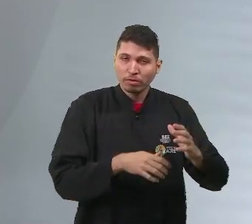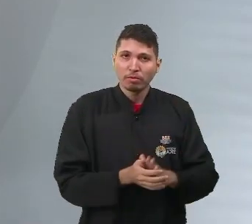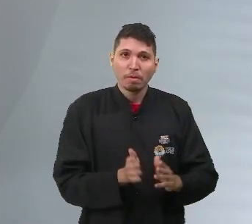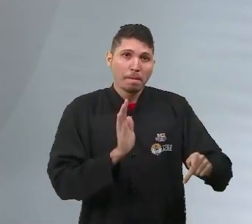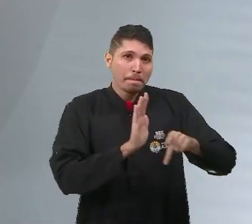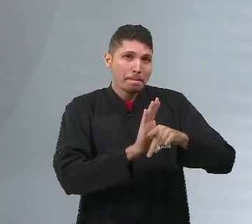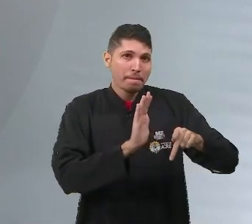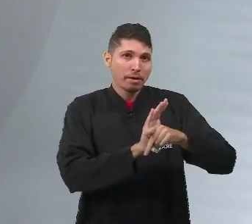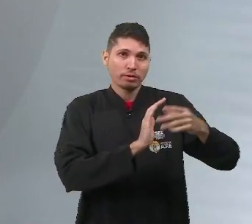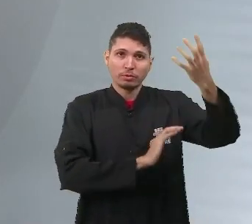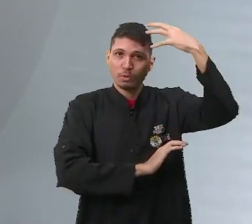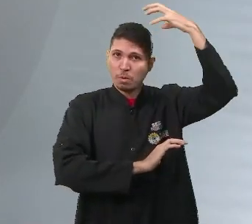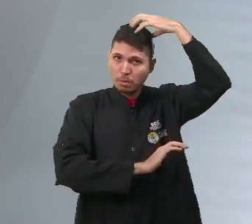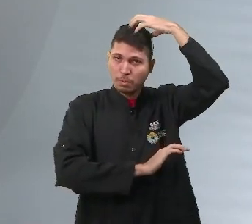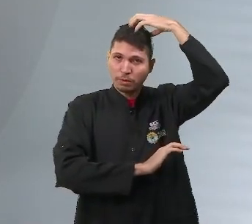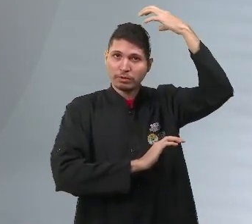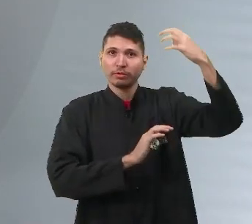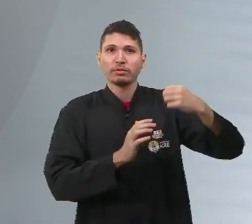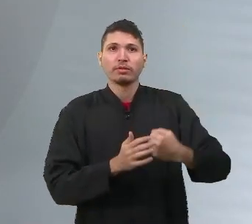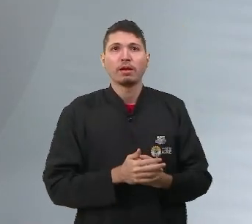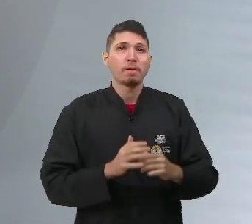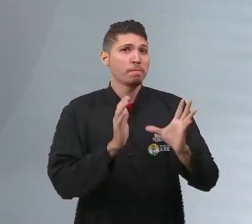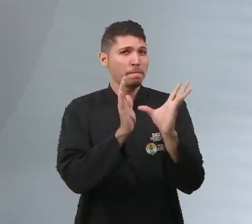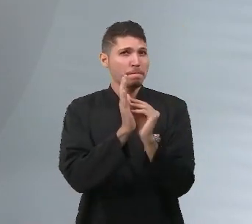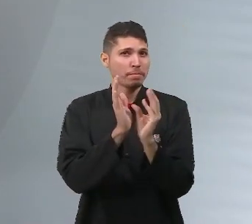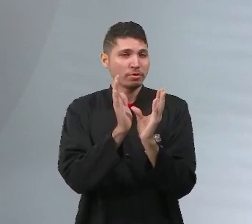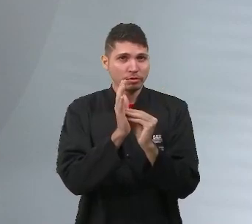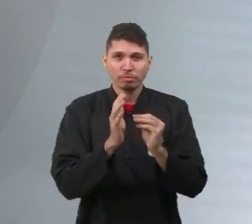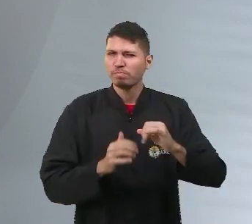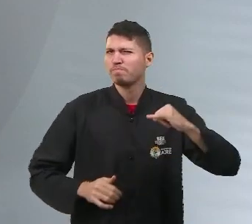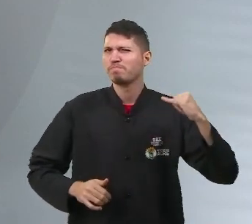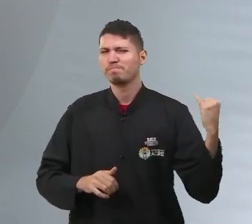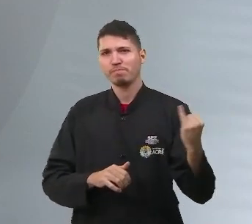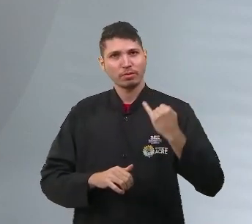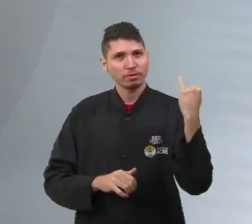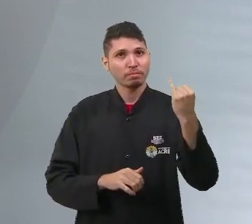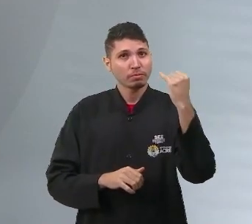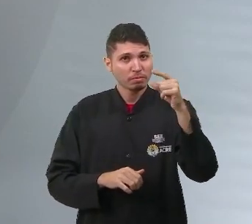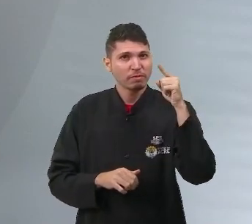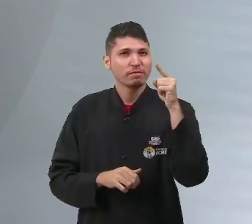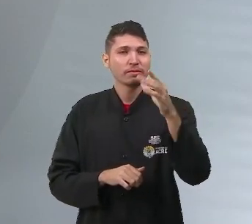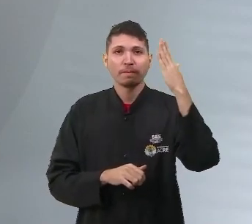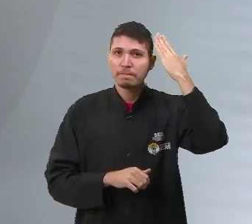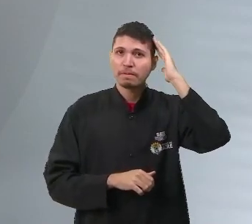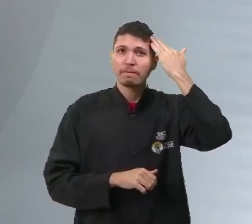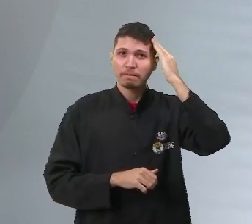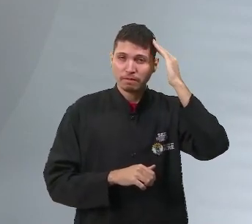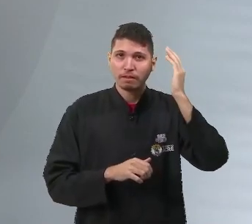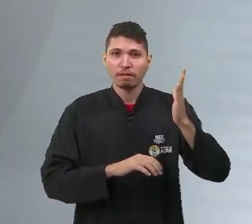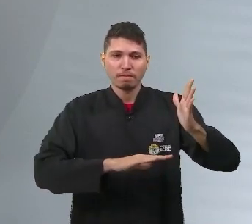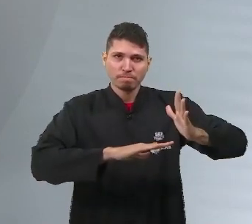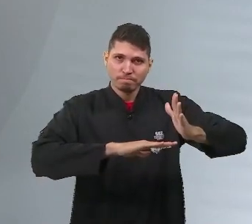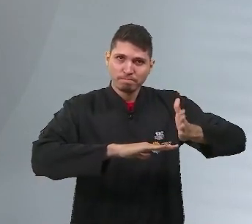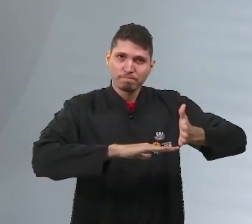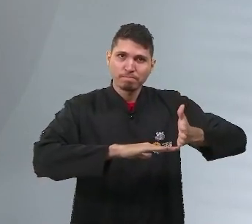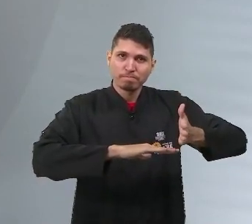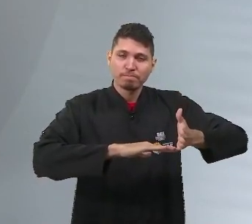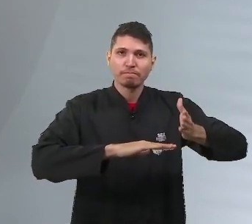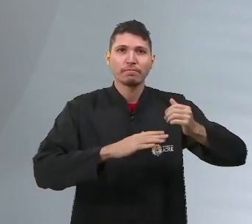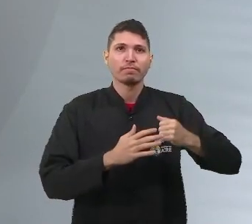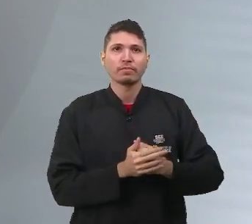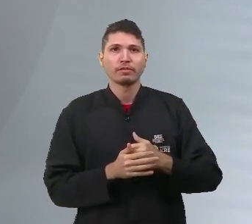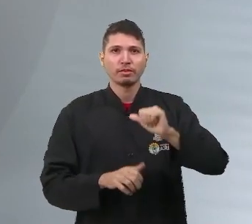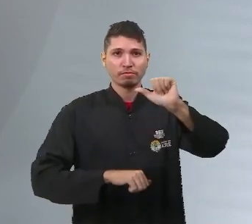absolutistas durante o Antigo Regime. É um conteúdo bastante importante para compreendermos parte da Idade Moderna, né? Todos os processos